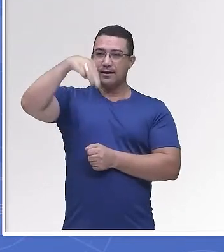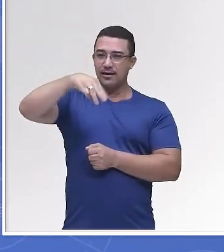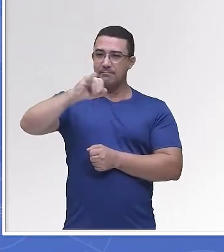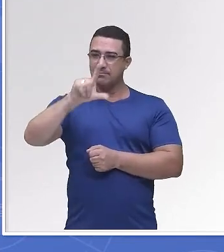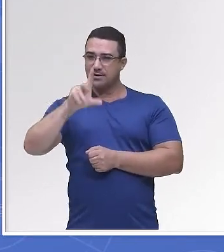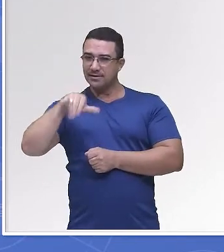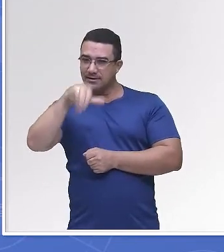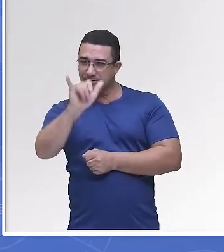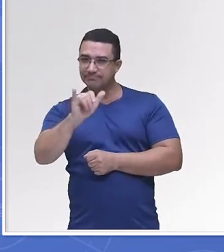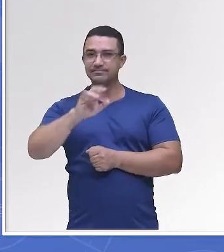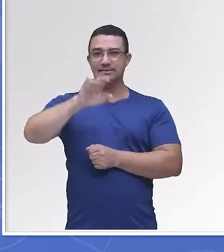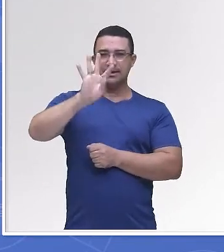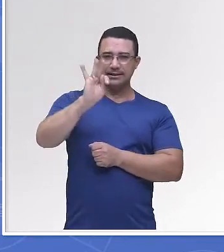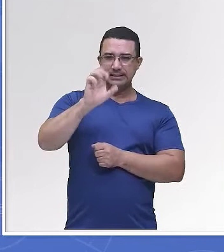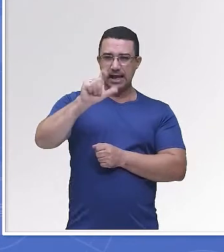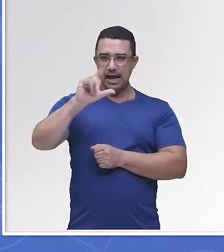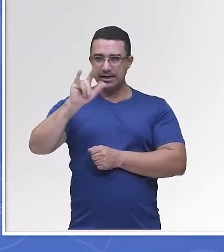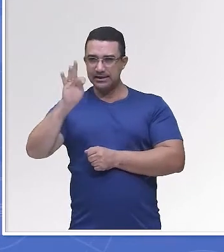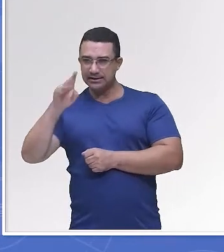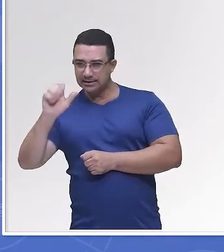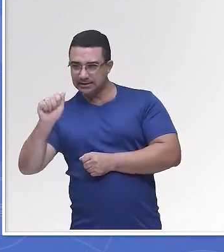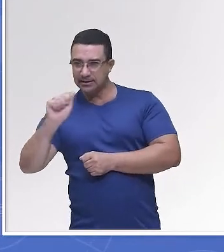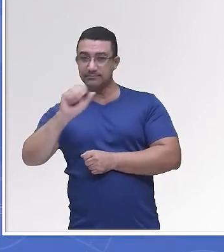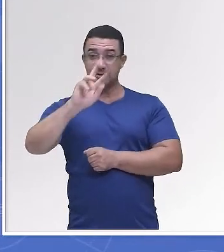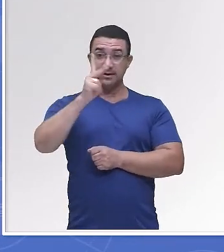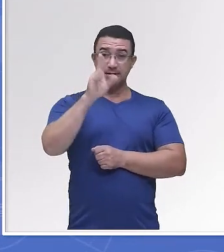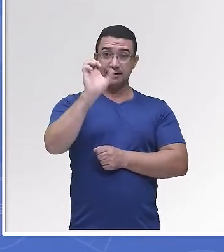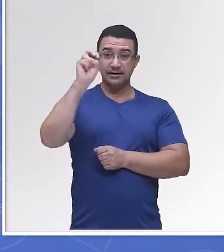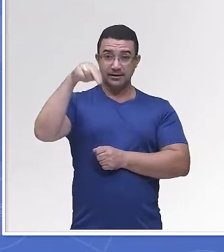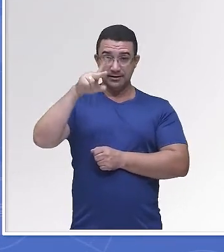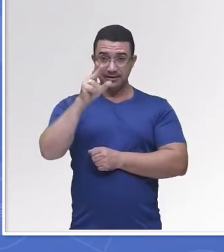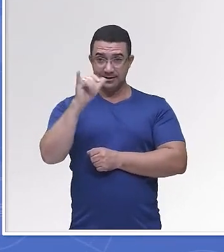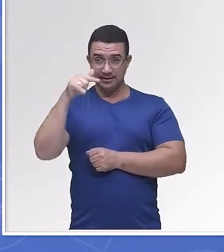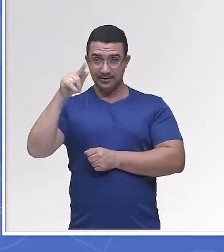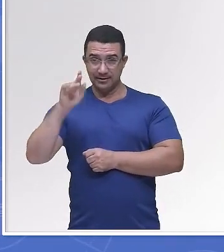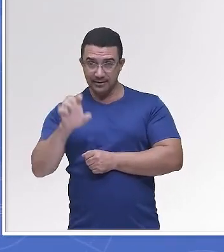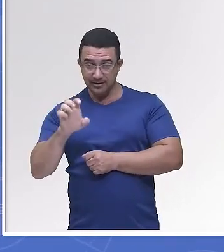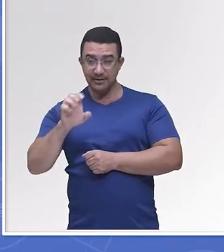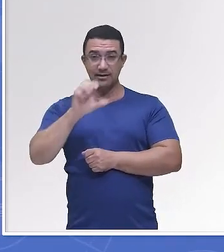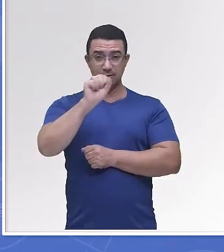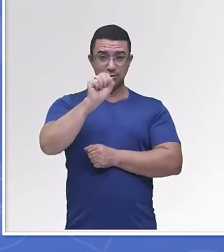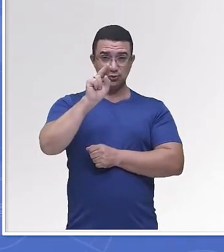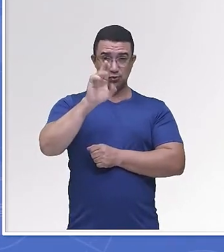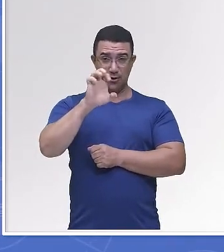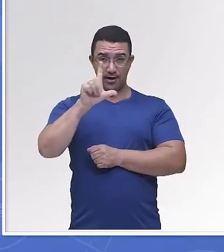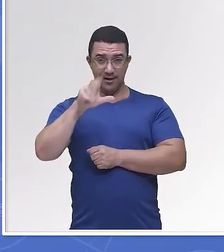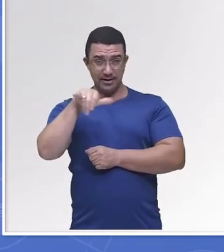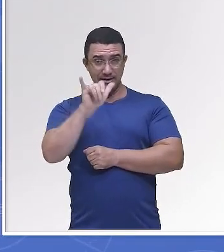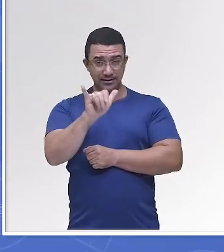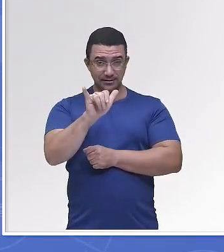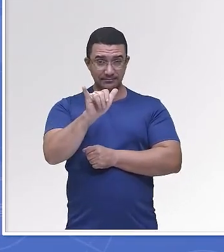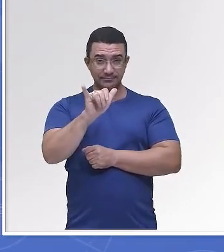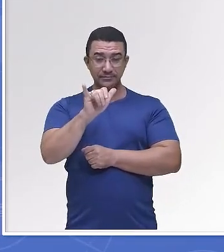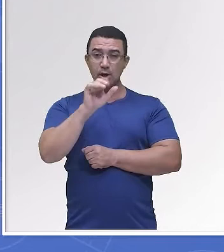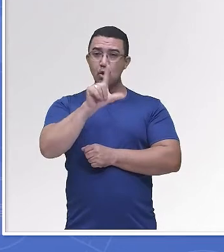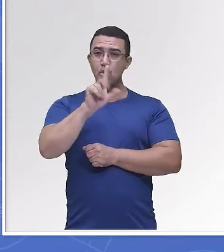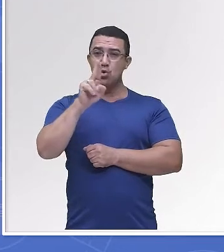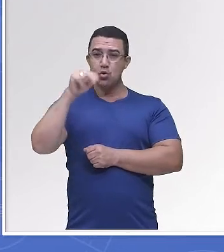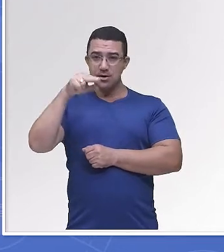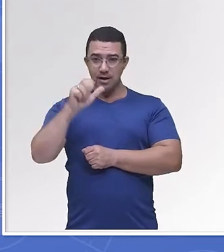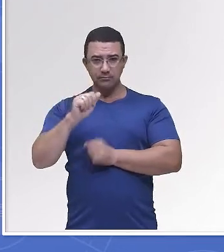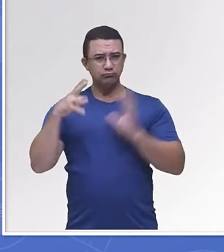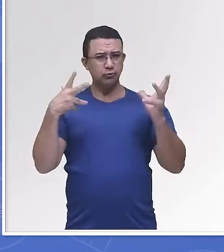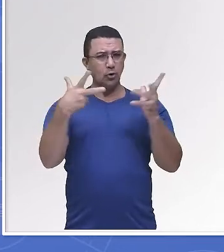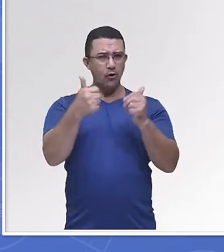Késia, Karine, o Henrique, Sueli, Luna, todos em